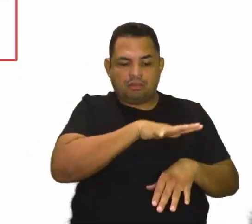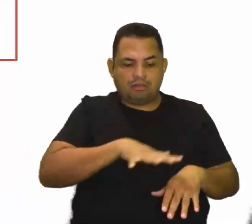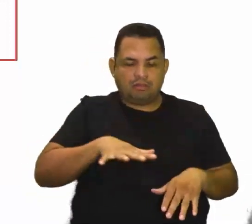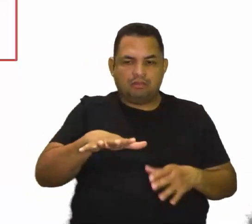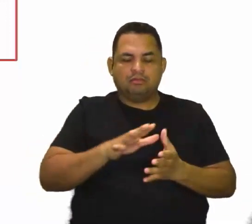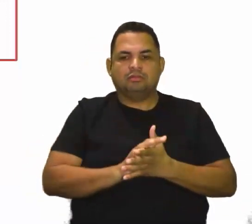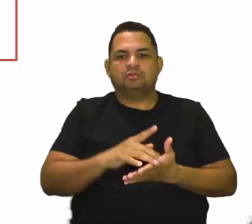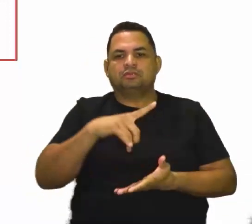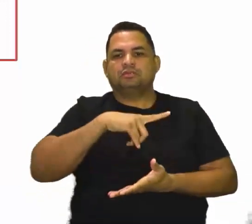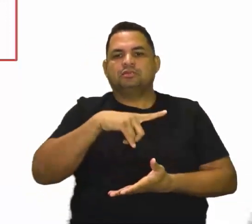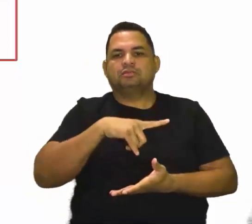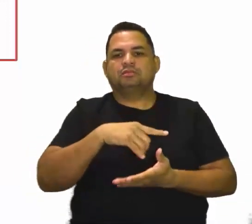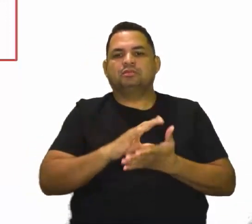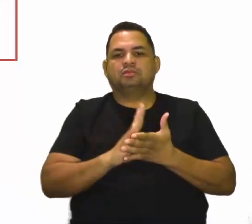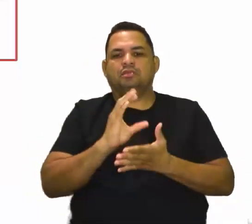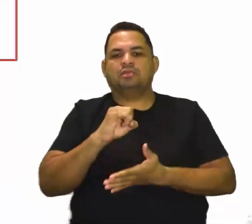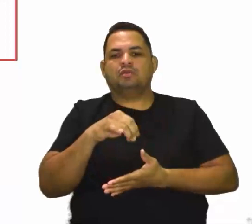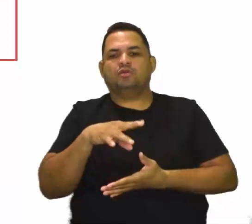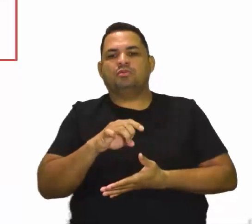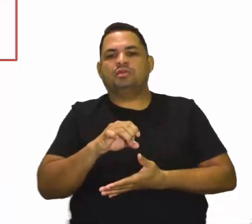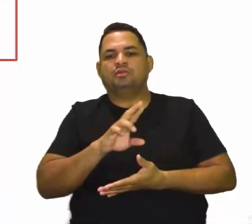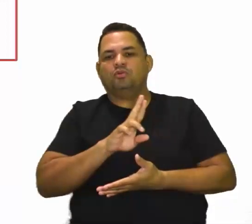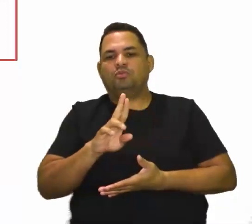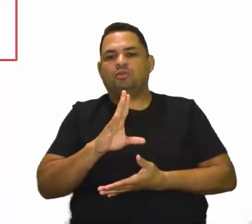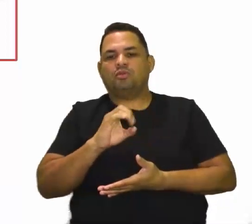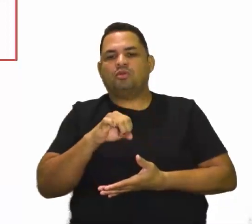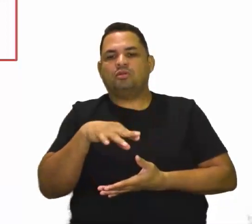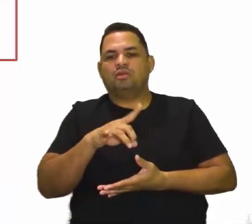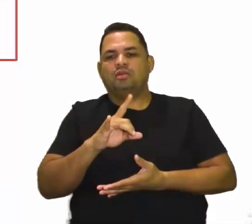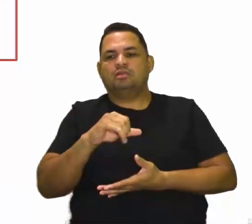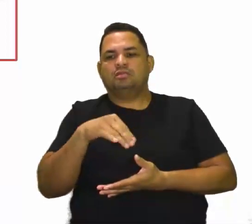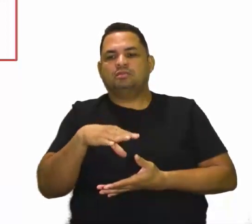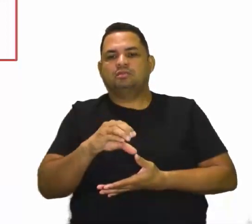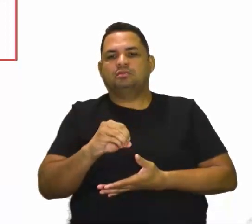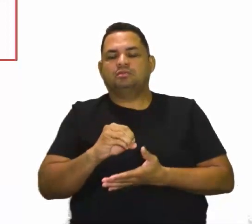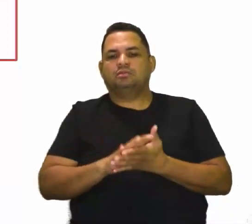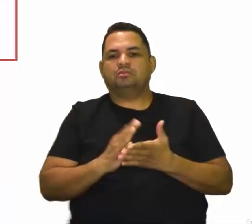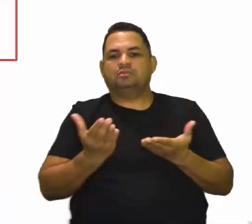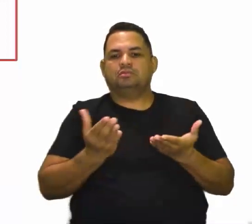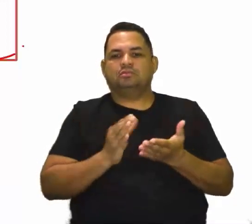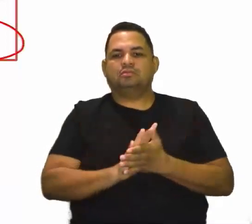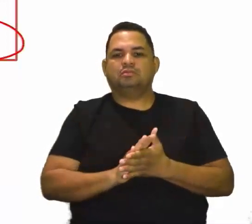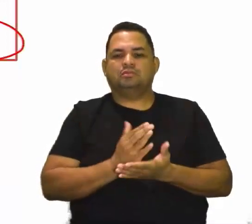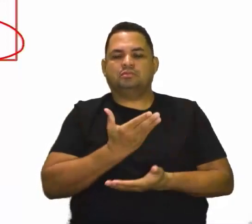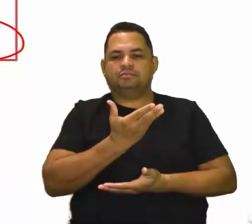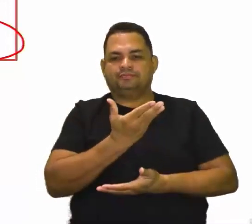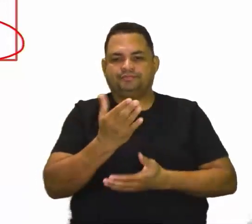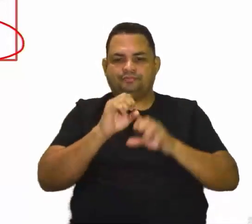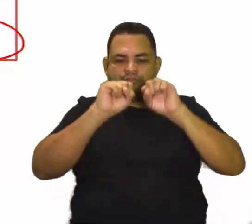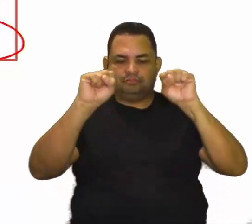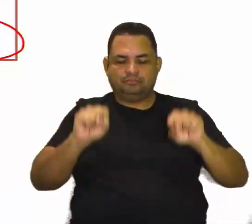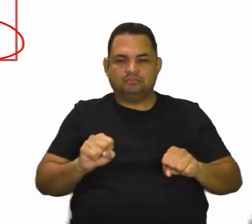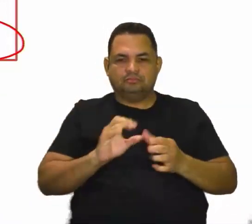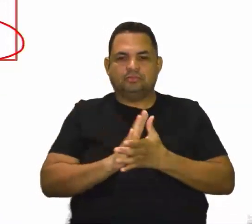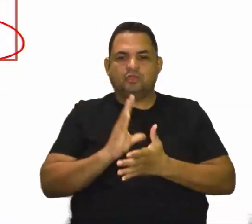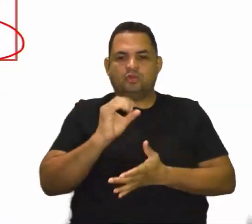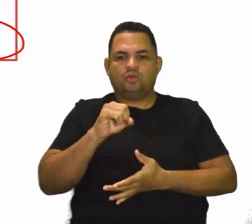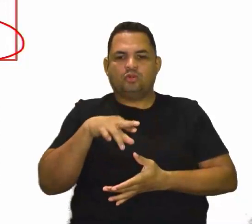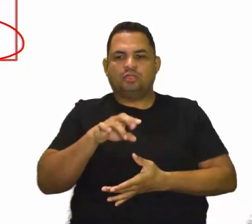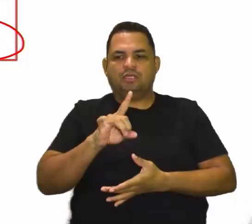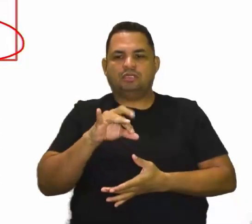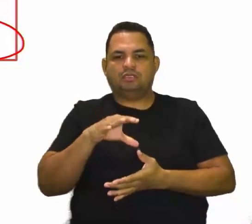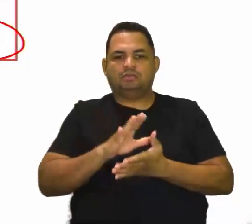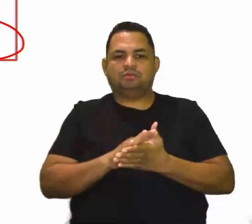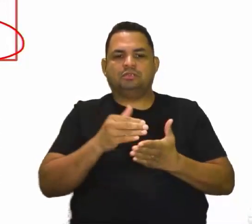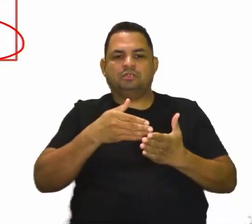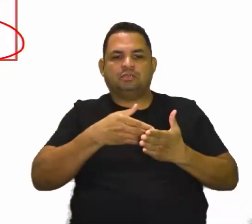aí chamados coronéis. Os coronéis é o sistema do coronelismo aí, ó. A